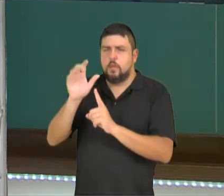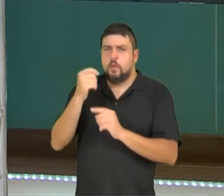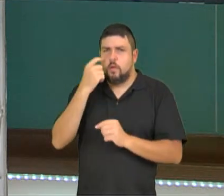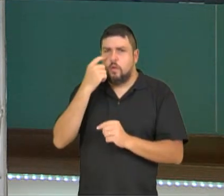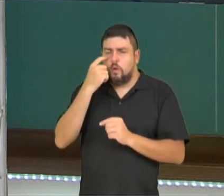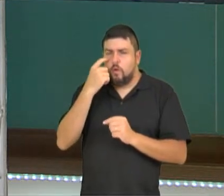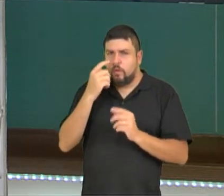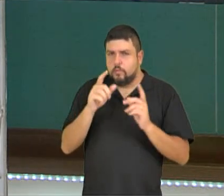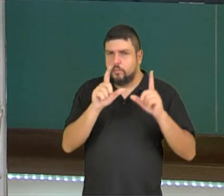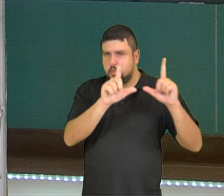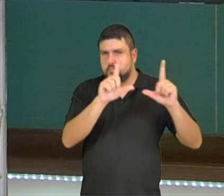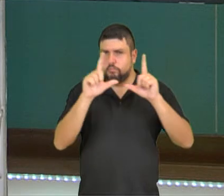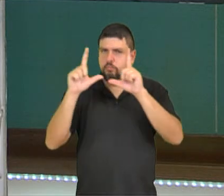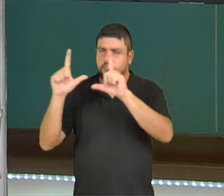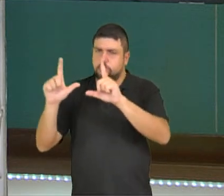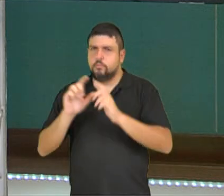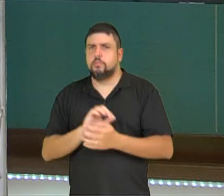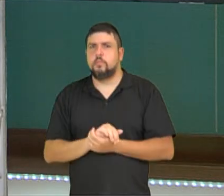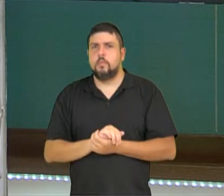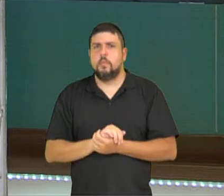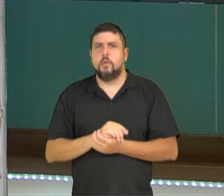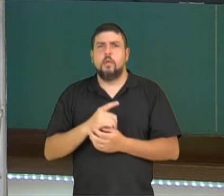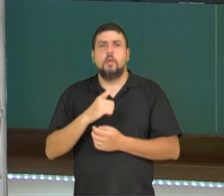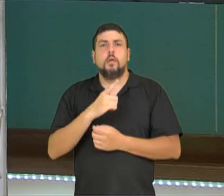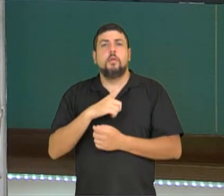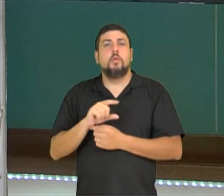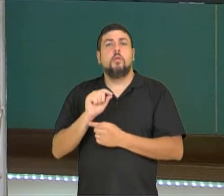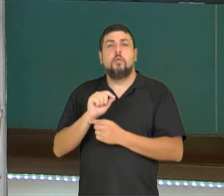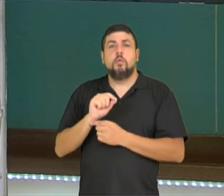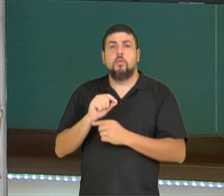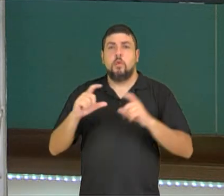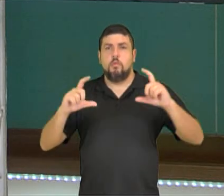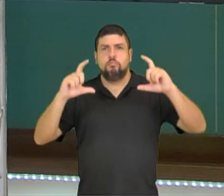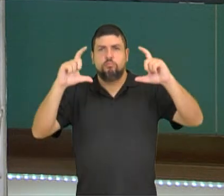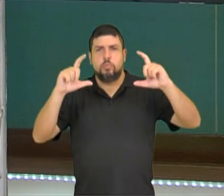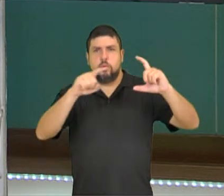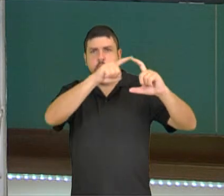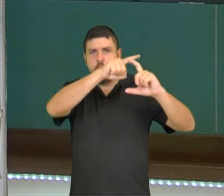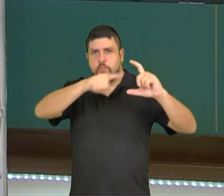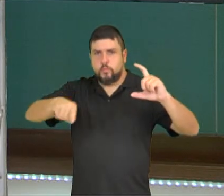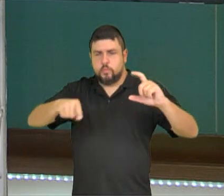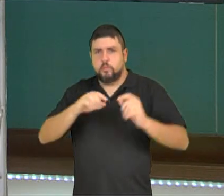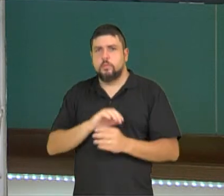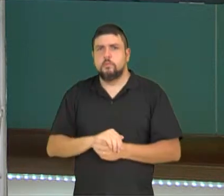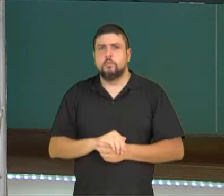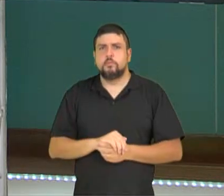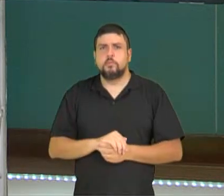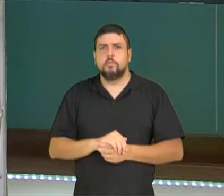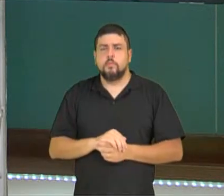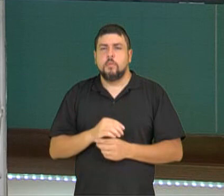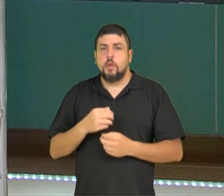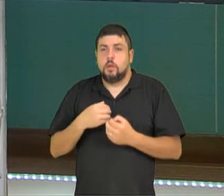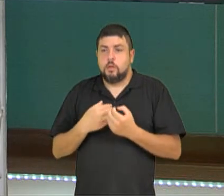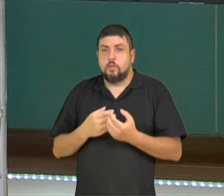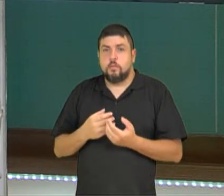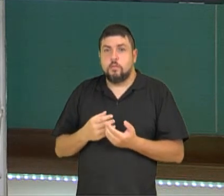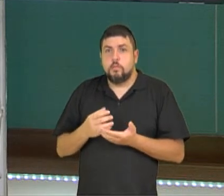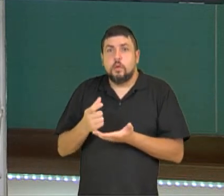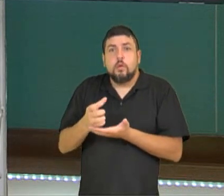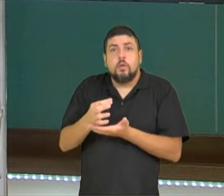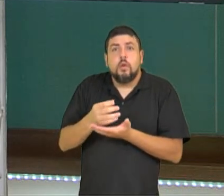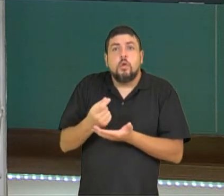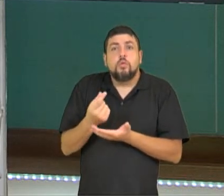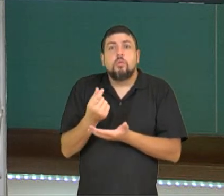lado, vimos ali a questão do proibido, dar a esmola, né? Uma questão